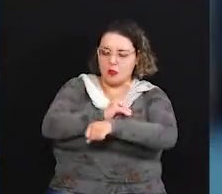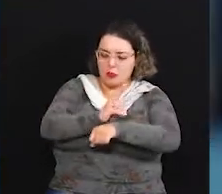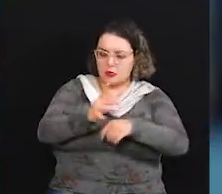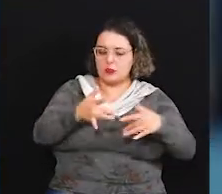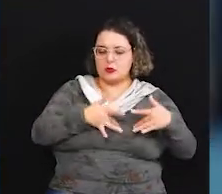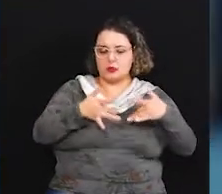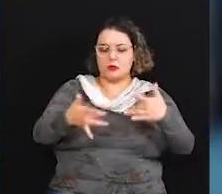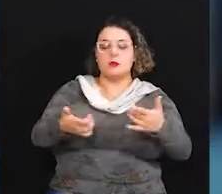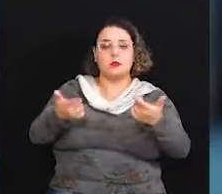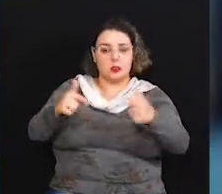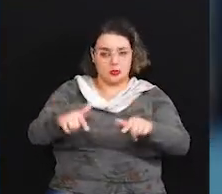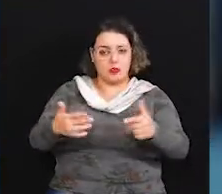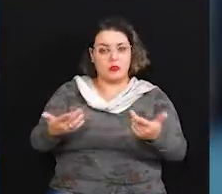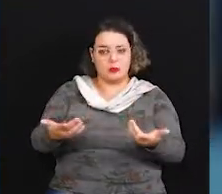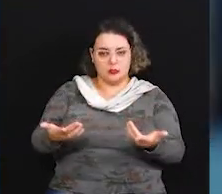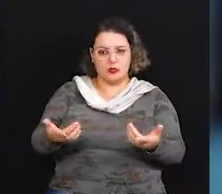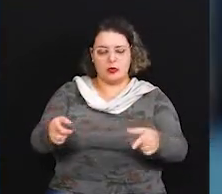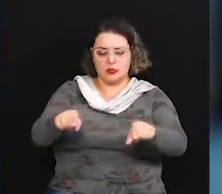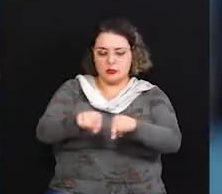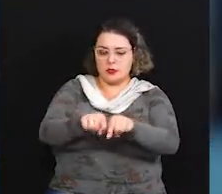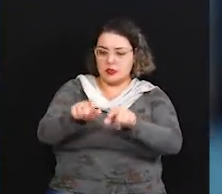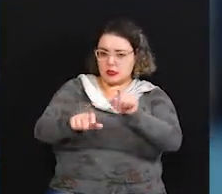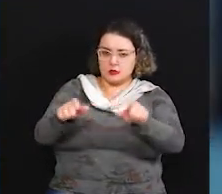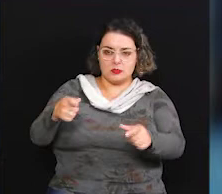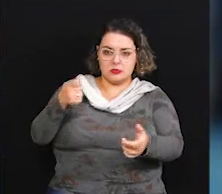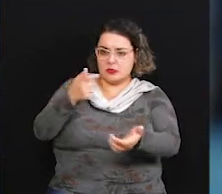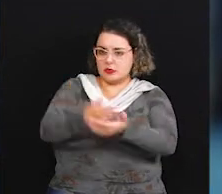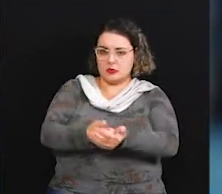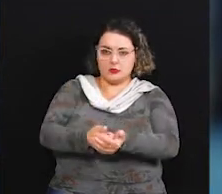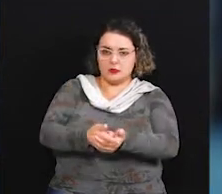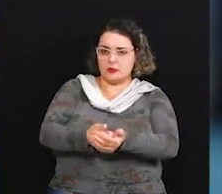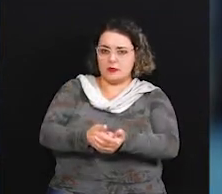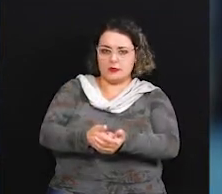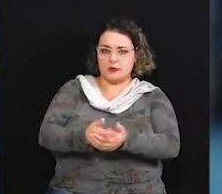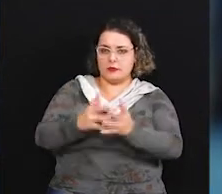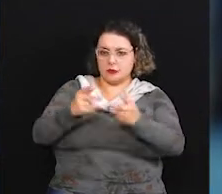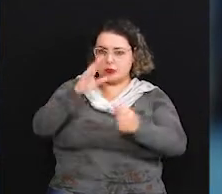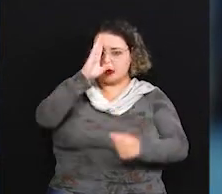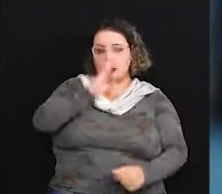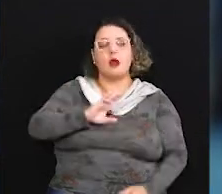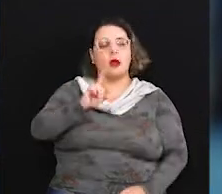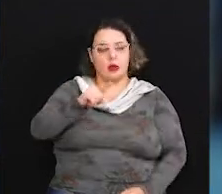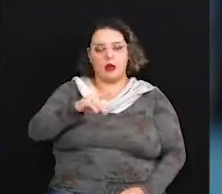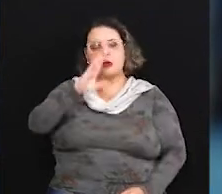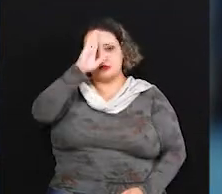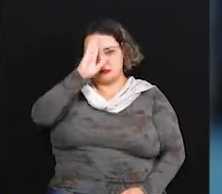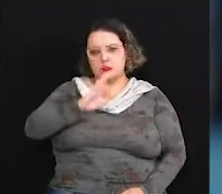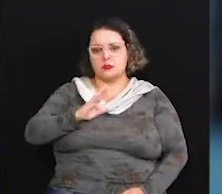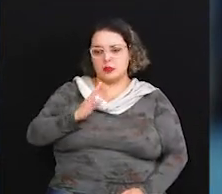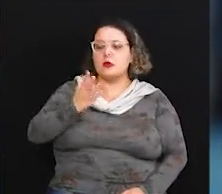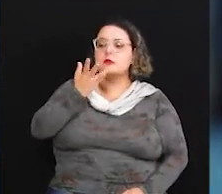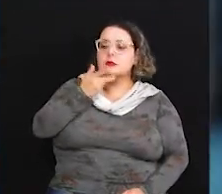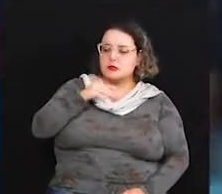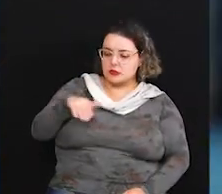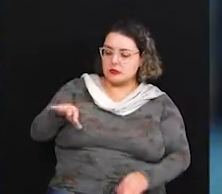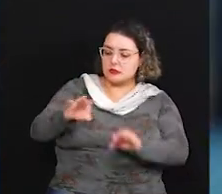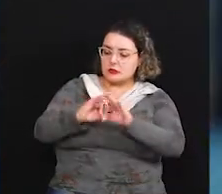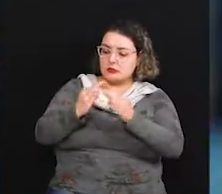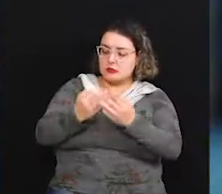isso, e é um local que as pessoas não pagam, né? Não, é todo grátis para as crianças e para a